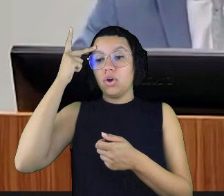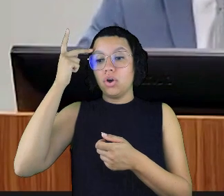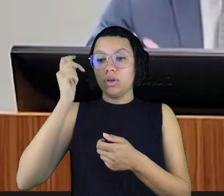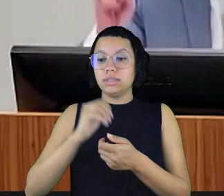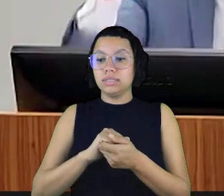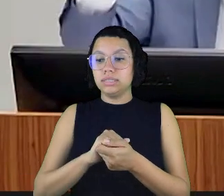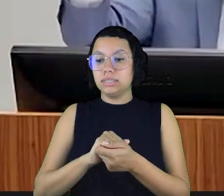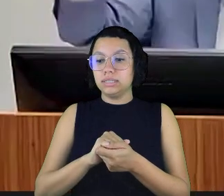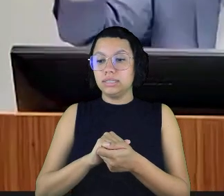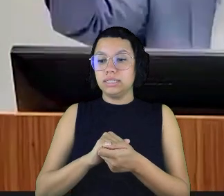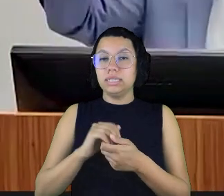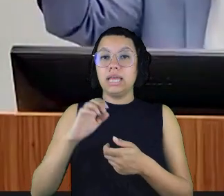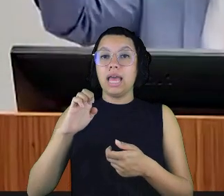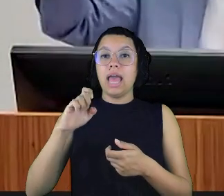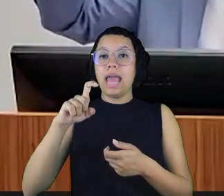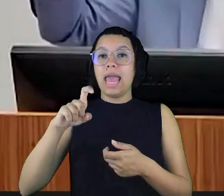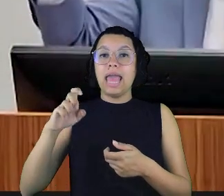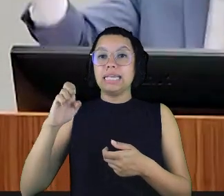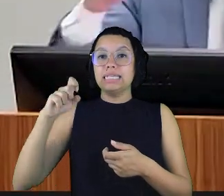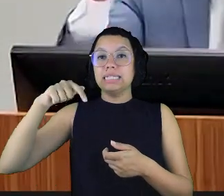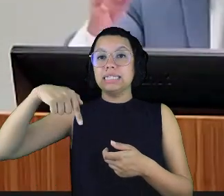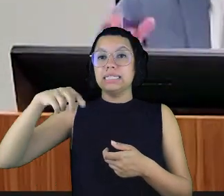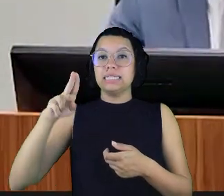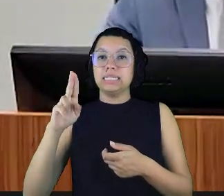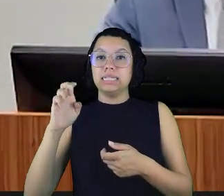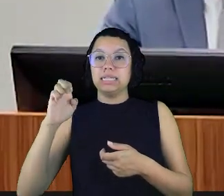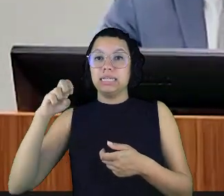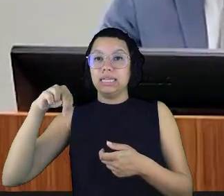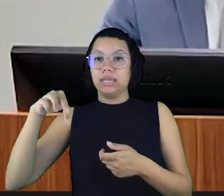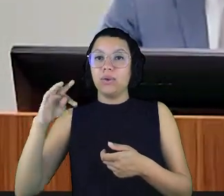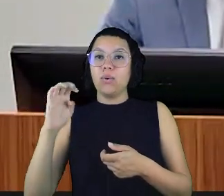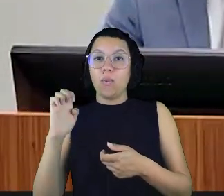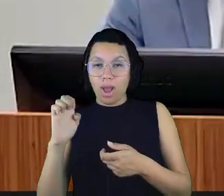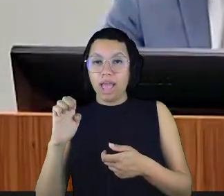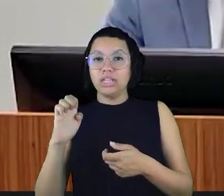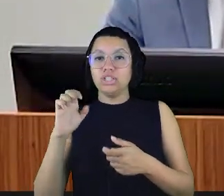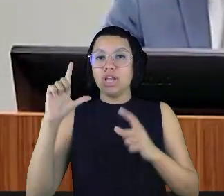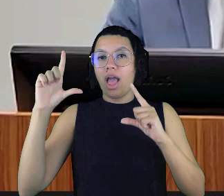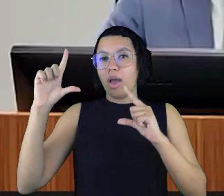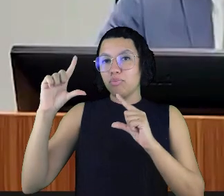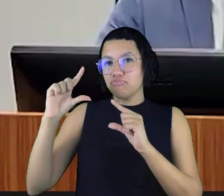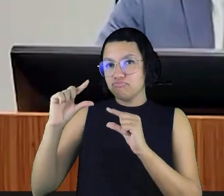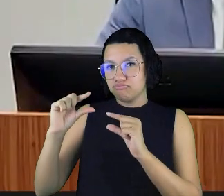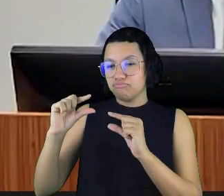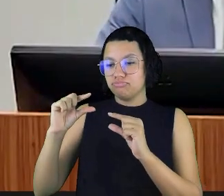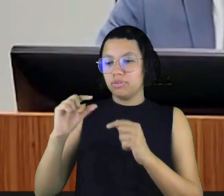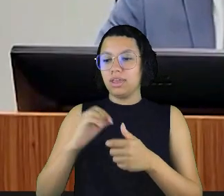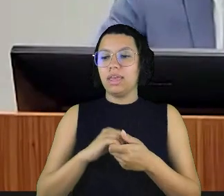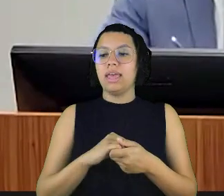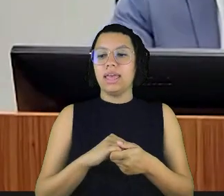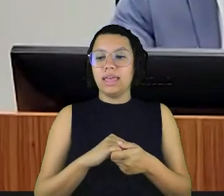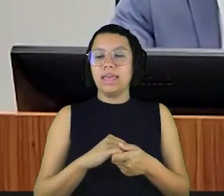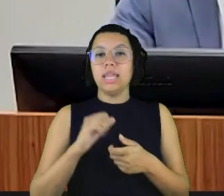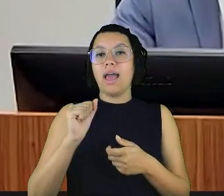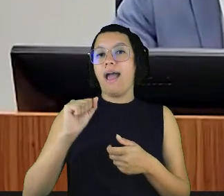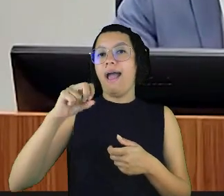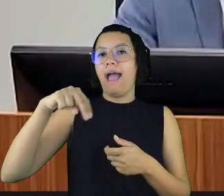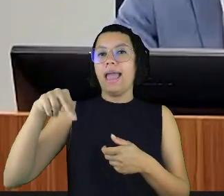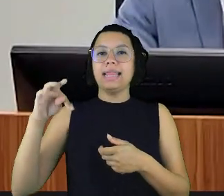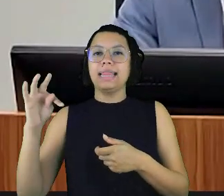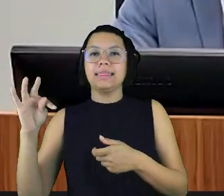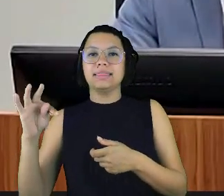anão, a NTT, não sei mais o que, etc. e tal. Eu achei fantástico isso. Mas, assim,